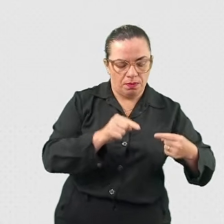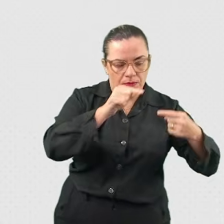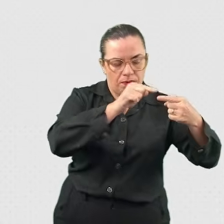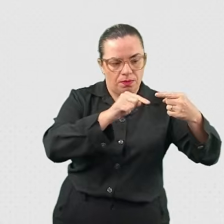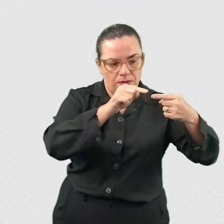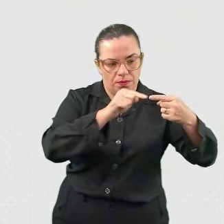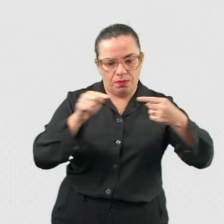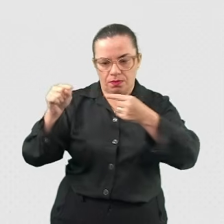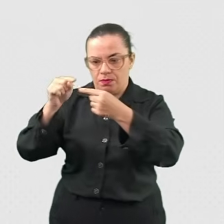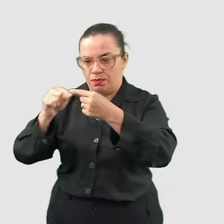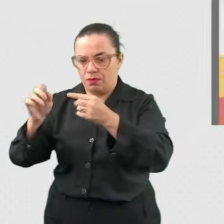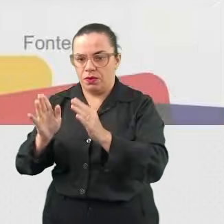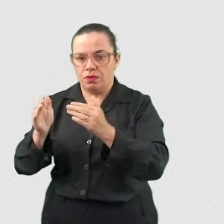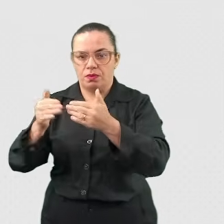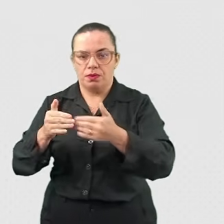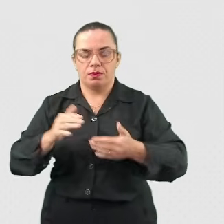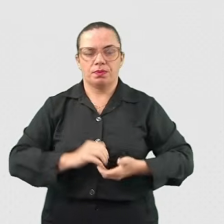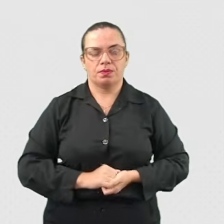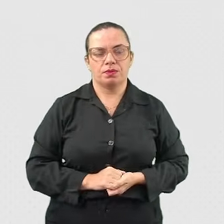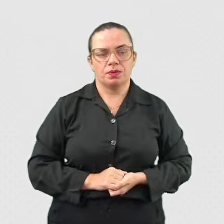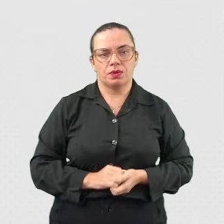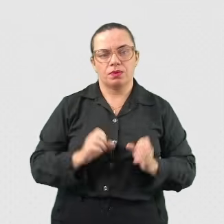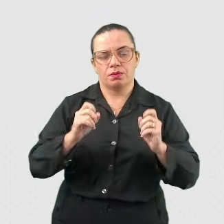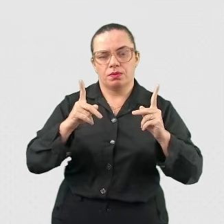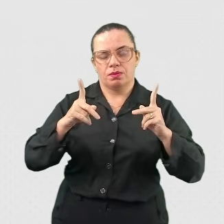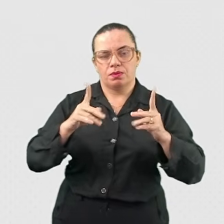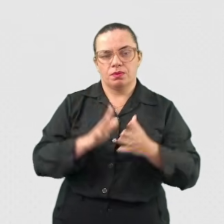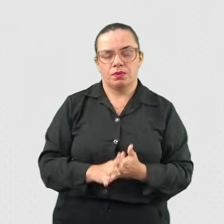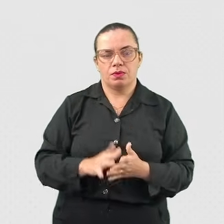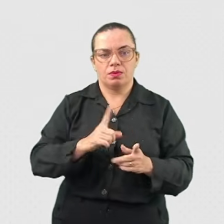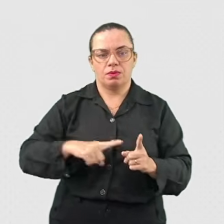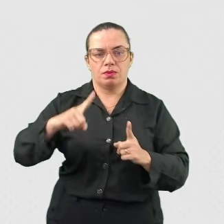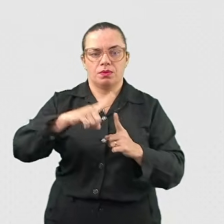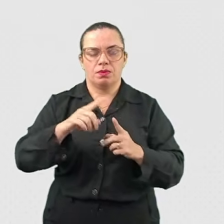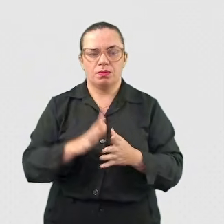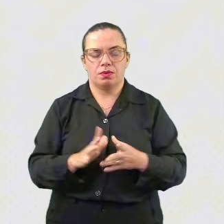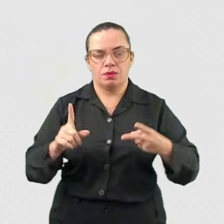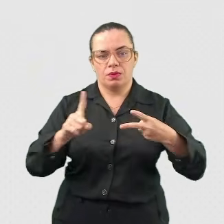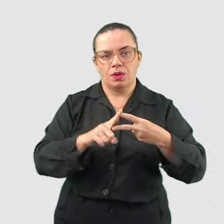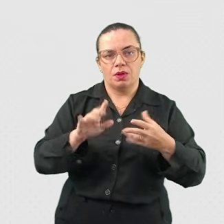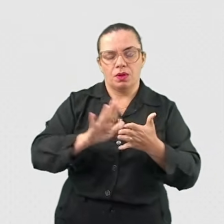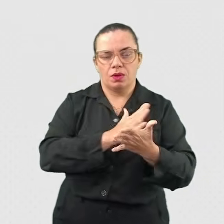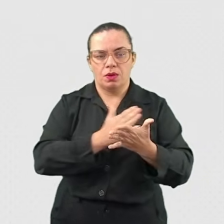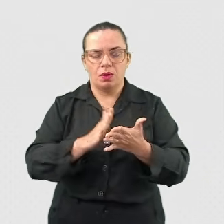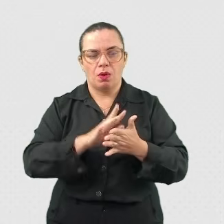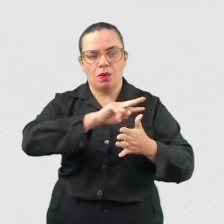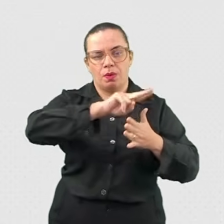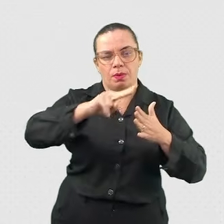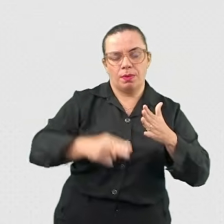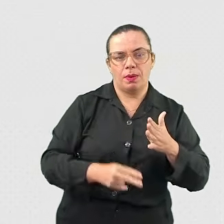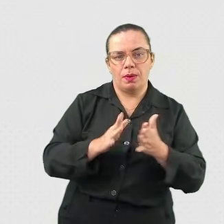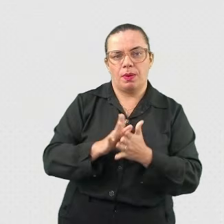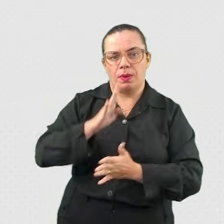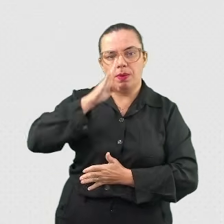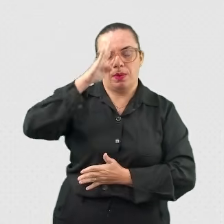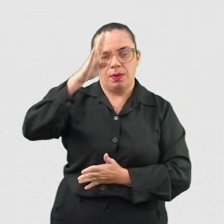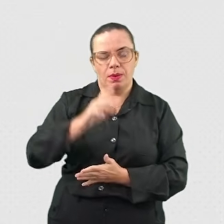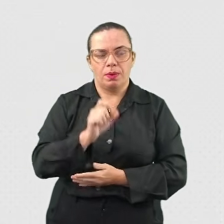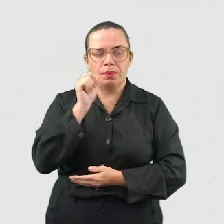se fecham. Ok? Então esse tipo de polígono tem alguns elementos, né? Quais são os elementos